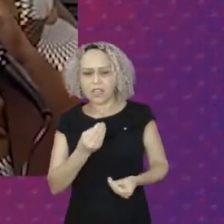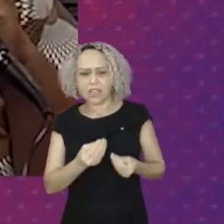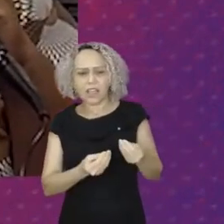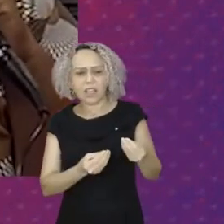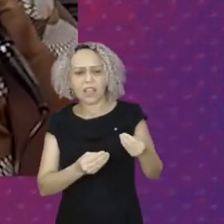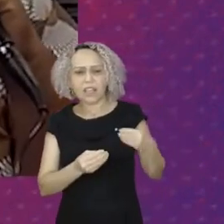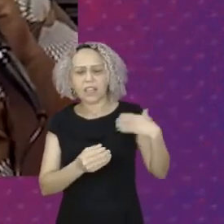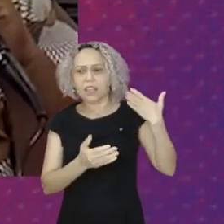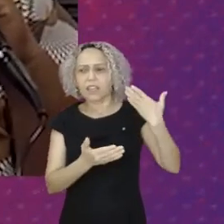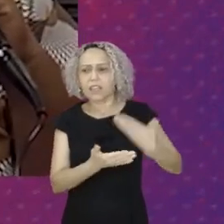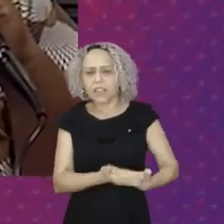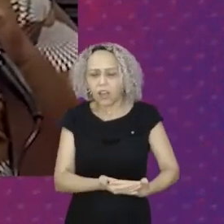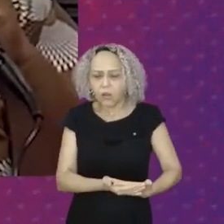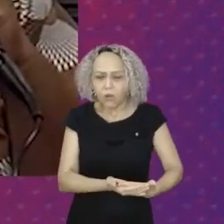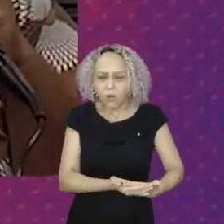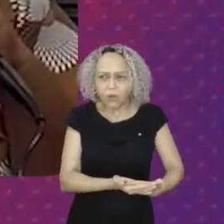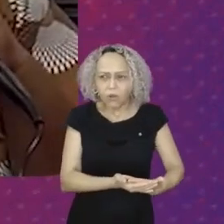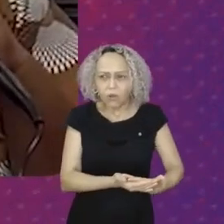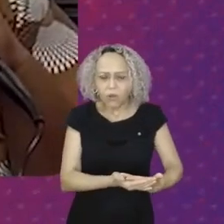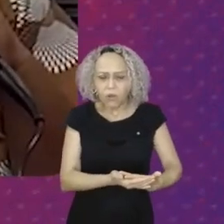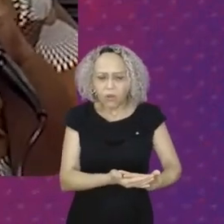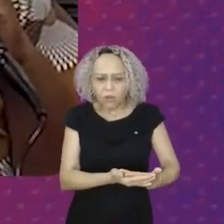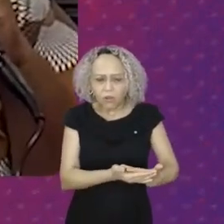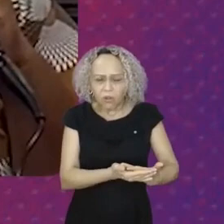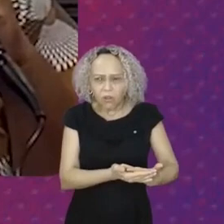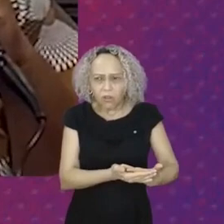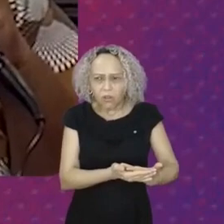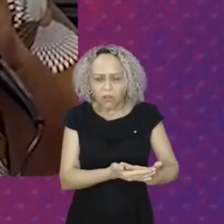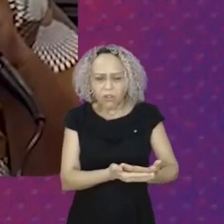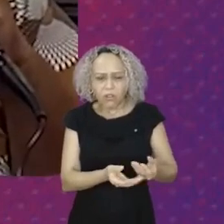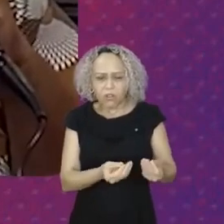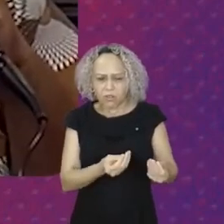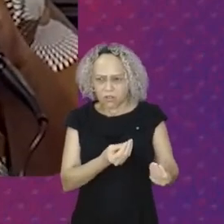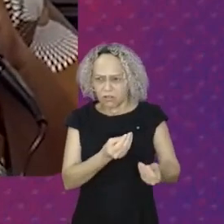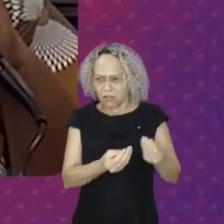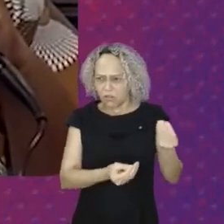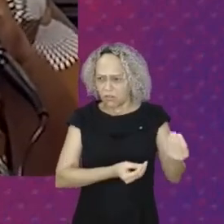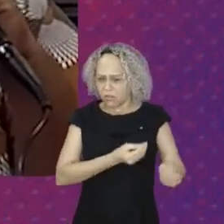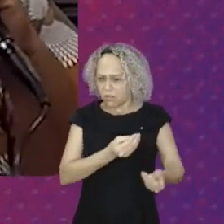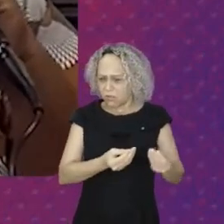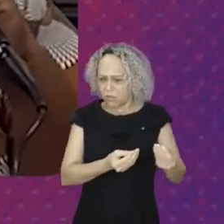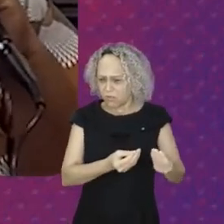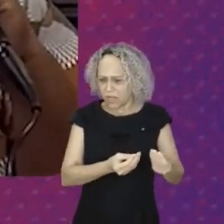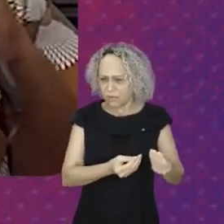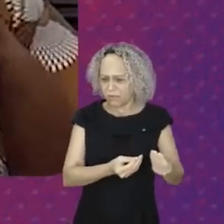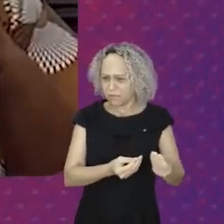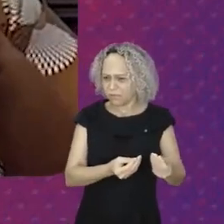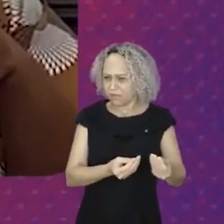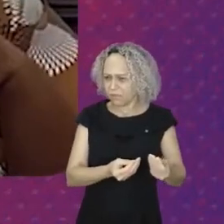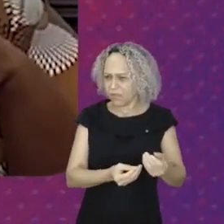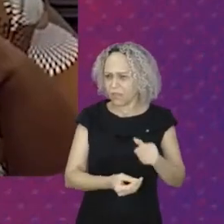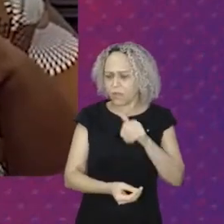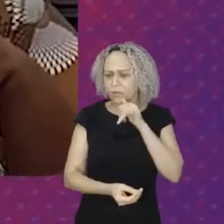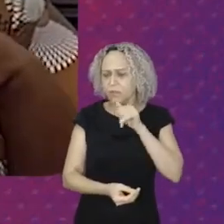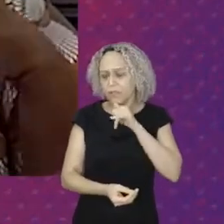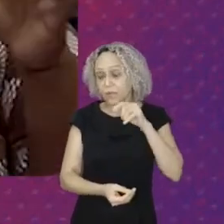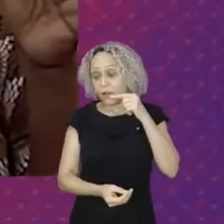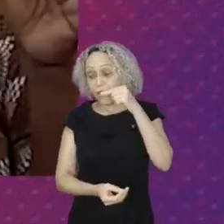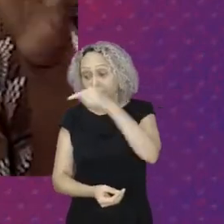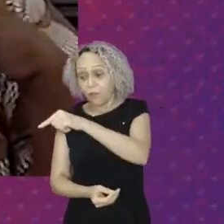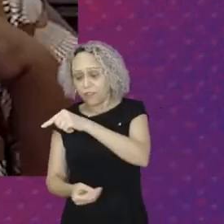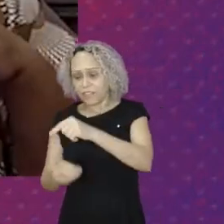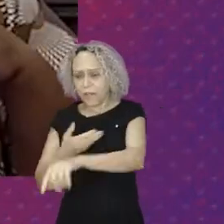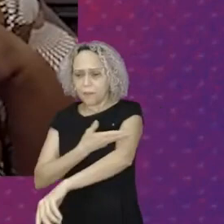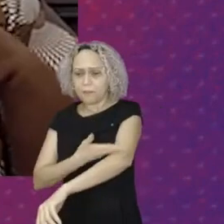nada. Mas você será tratado em posição de privilégio, em detrimento de uma pessoa negra.